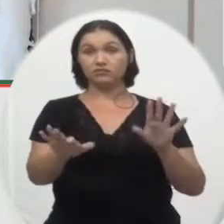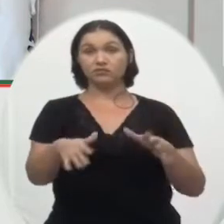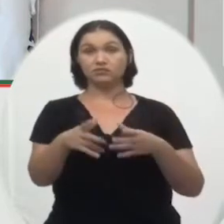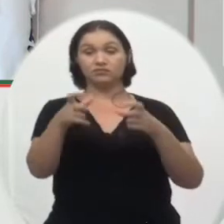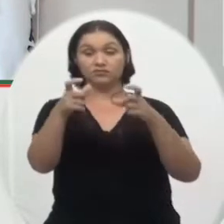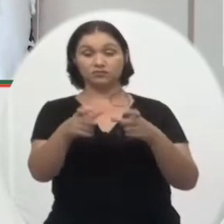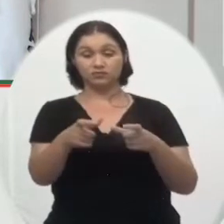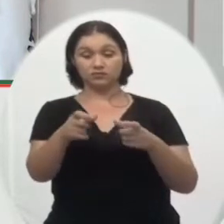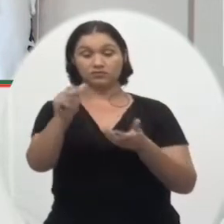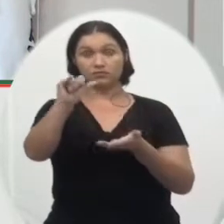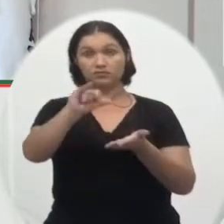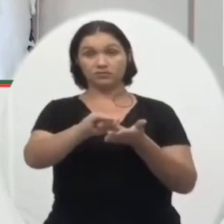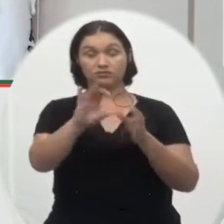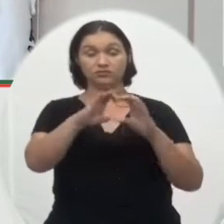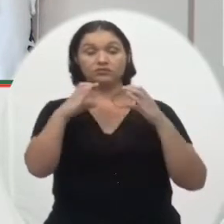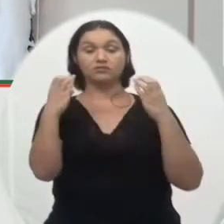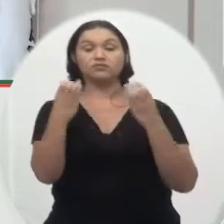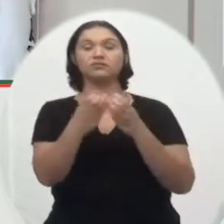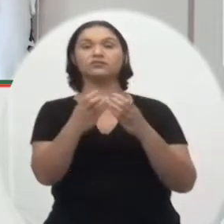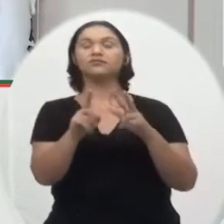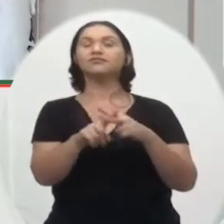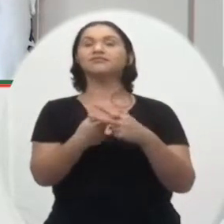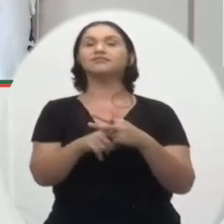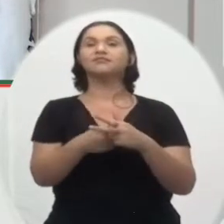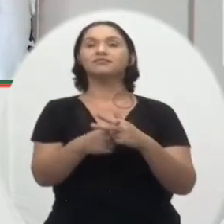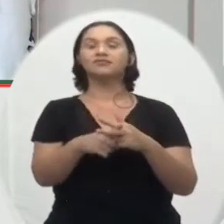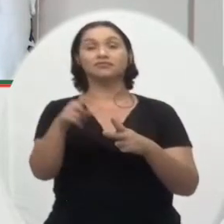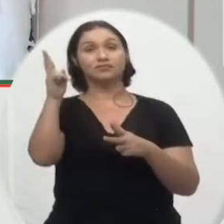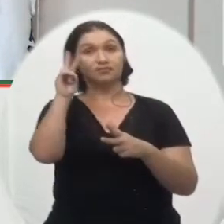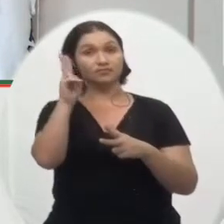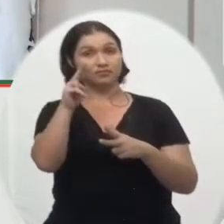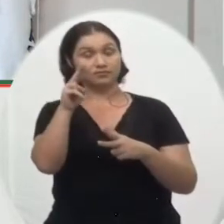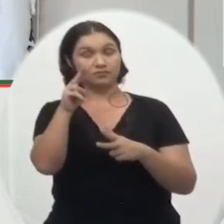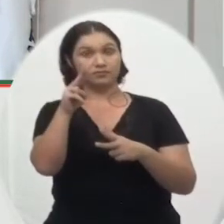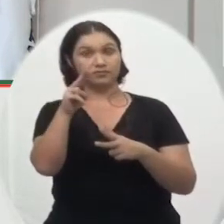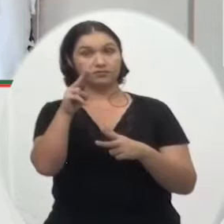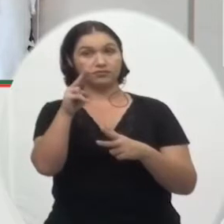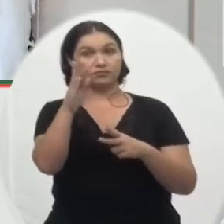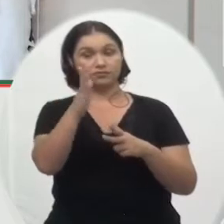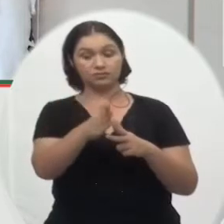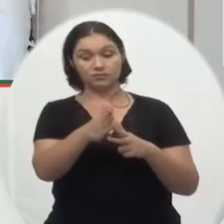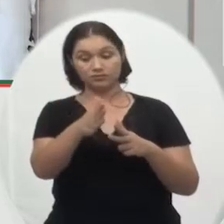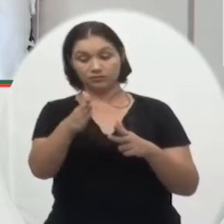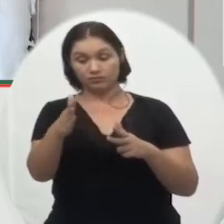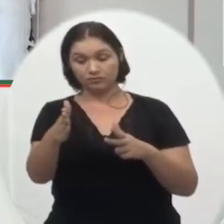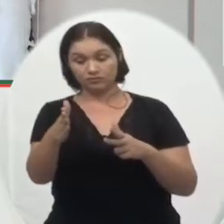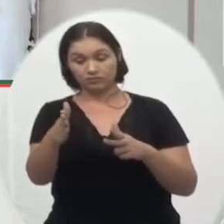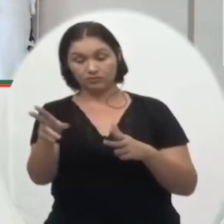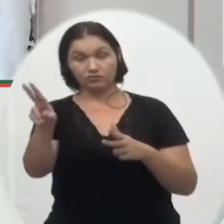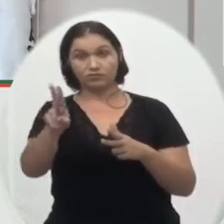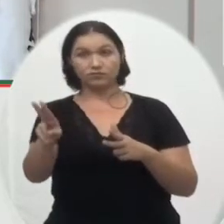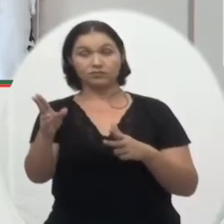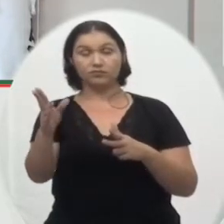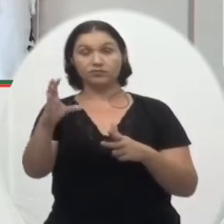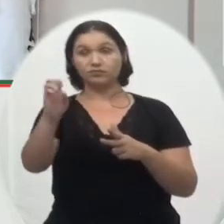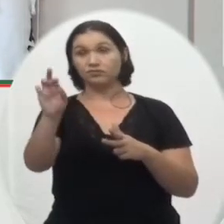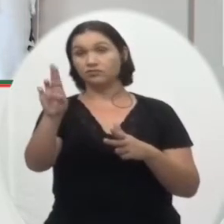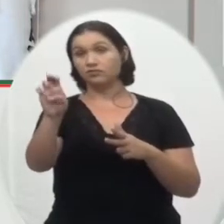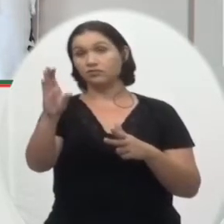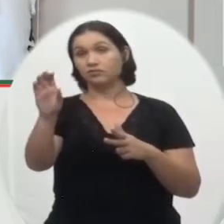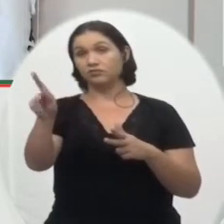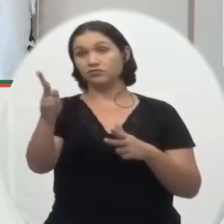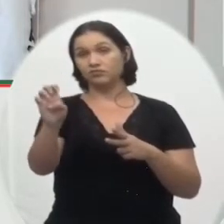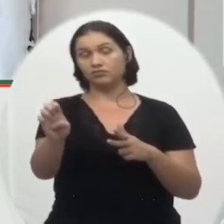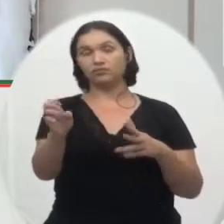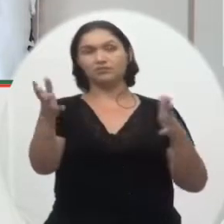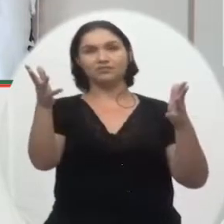comunidade. Centro esse que foi cedido à metade para que funcionasse a creche naquela época. Então, saiu a creche e